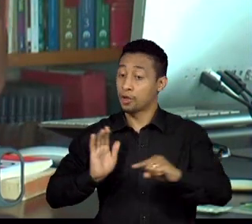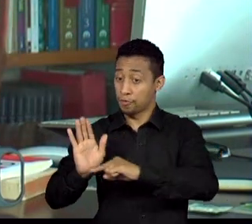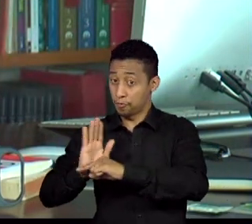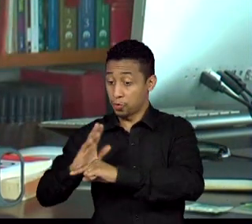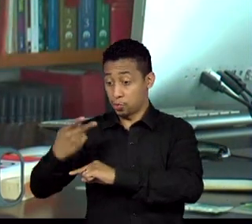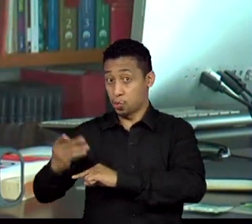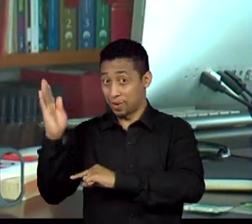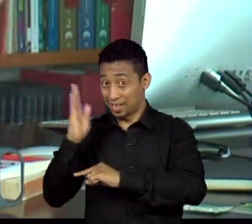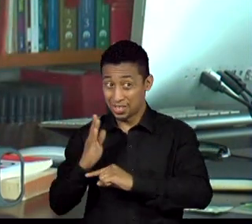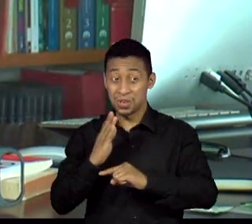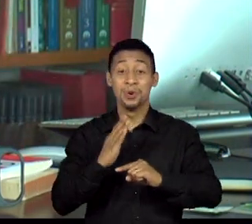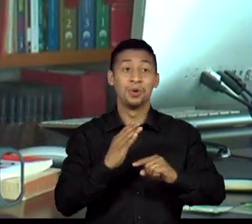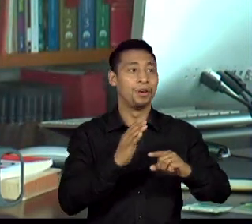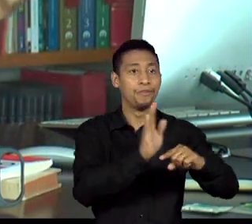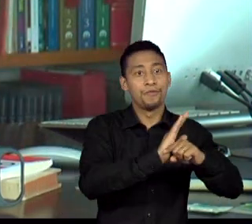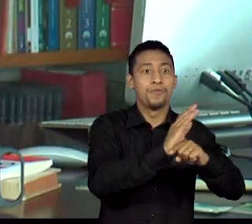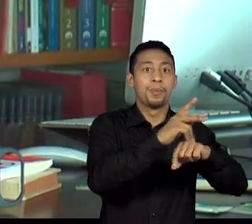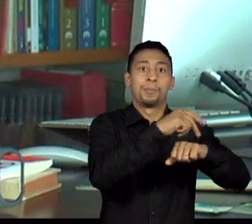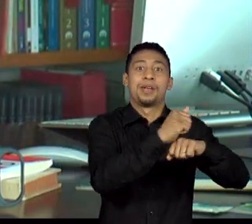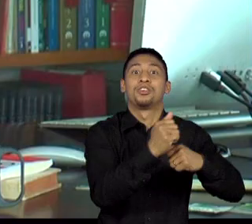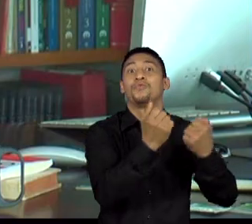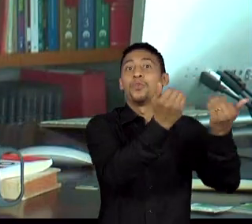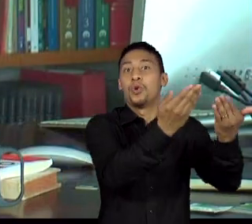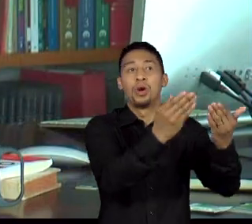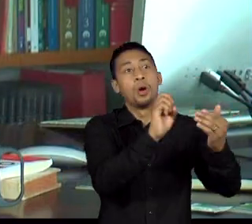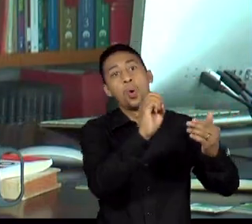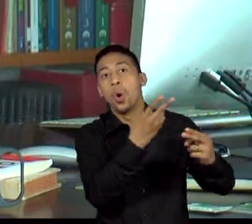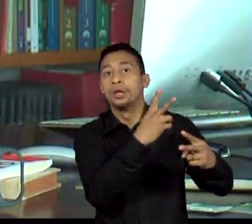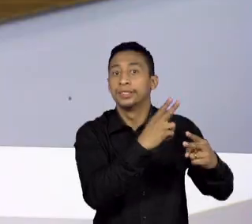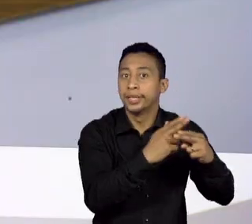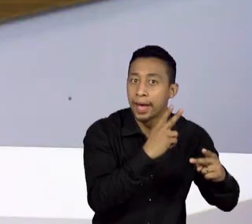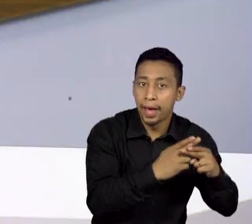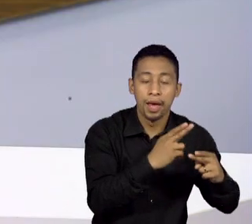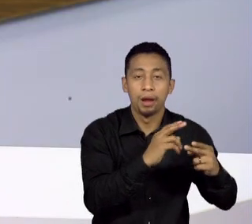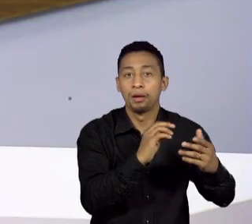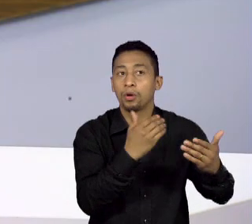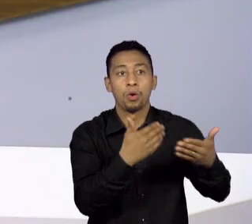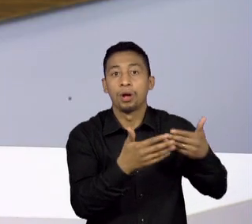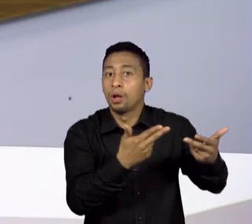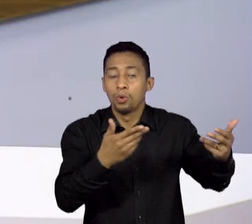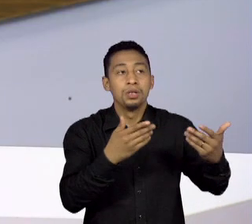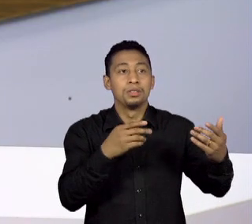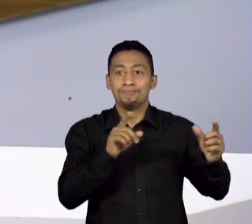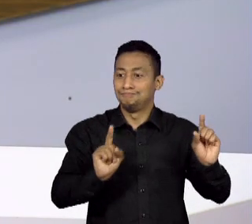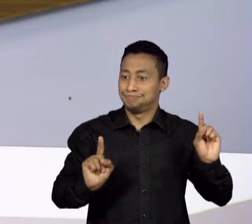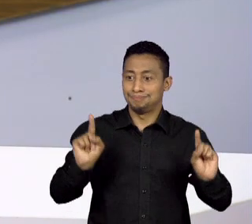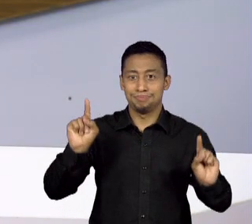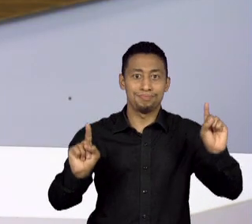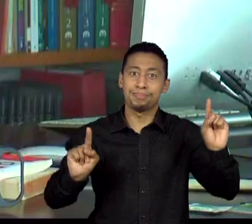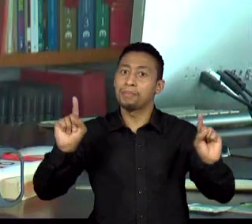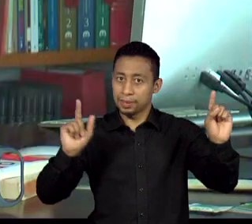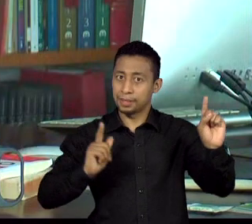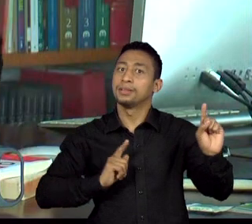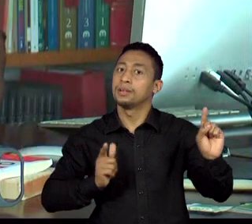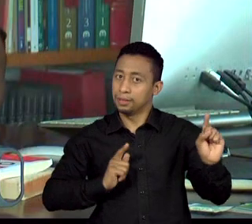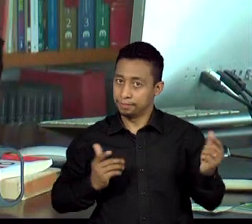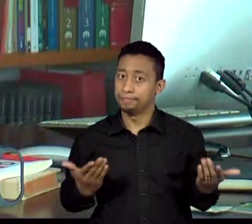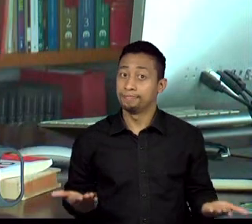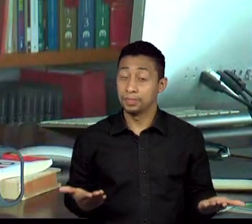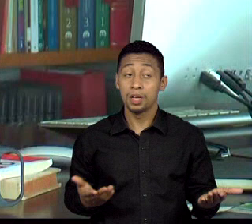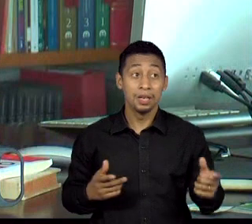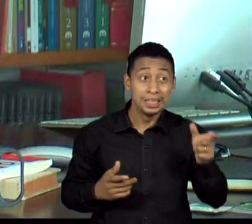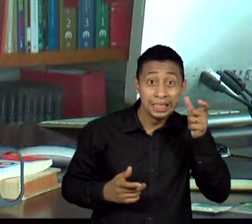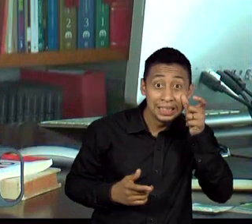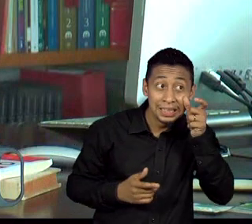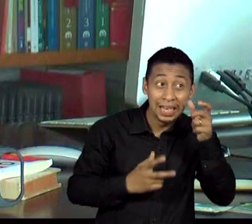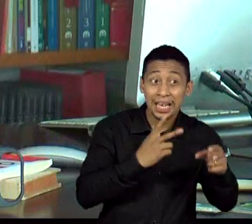ligar um streamer desse, como o Globoplay ou como qualquer uma das outras, e assistir séries de